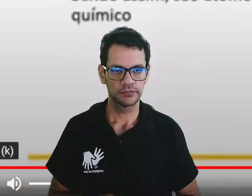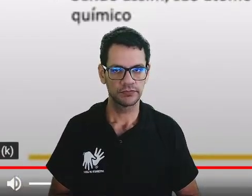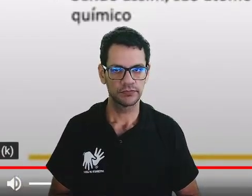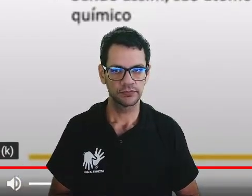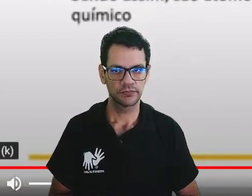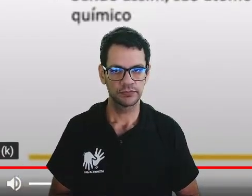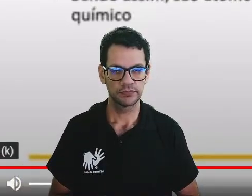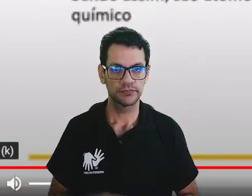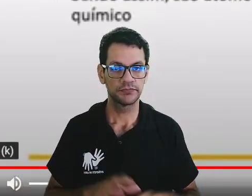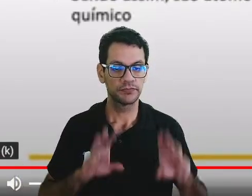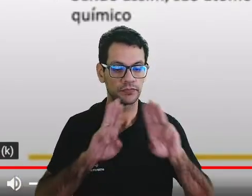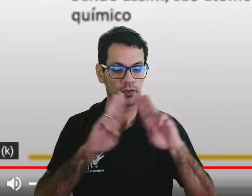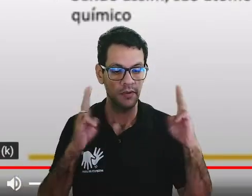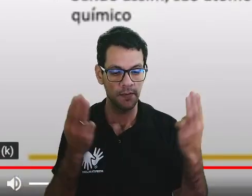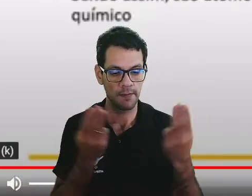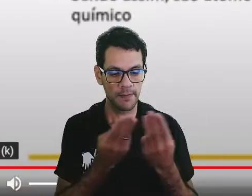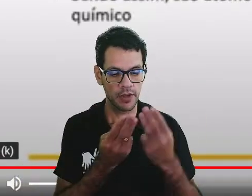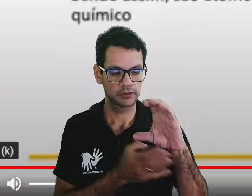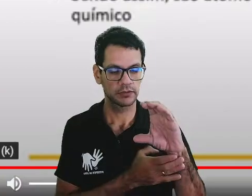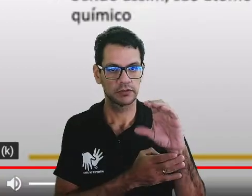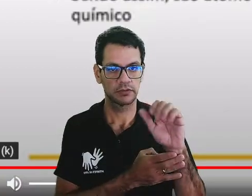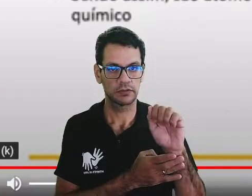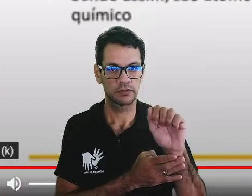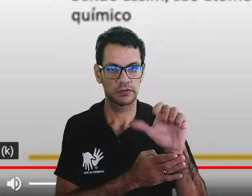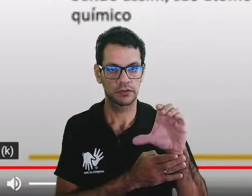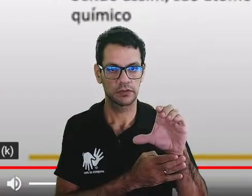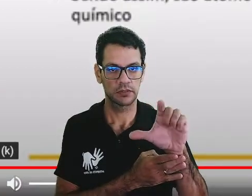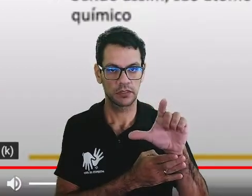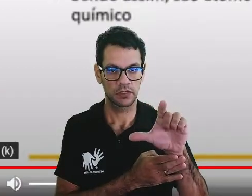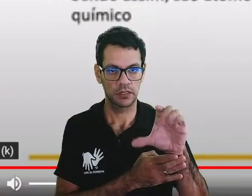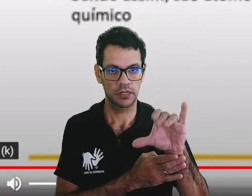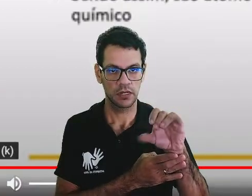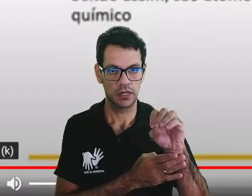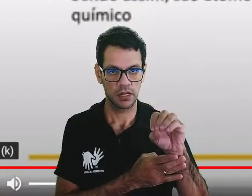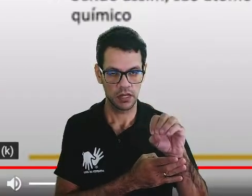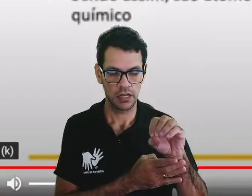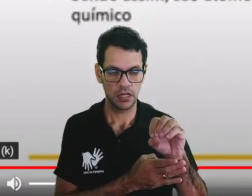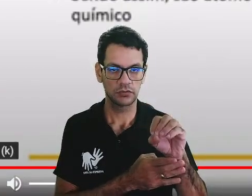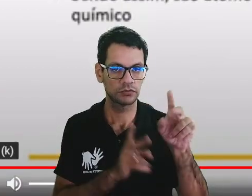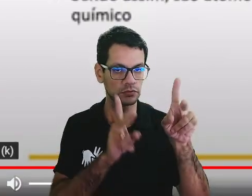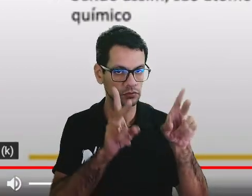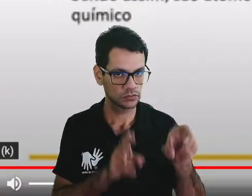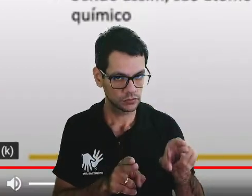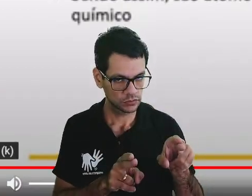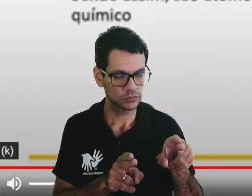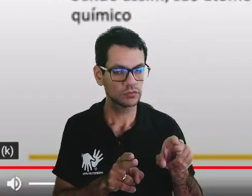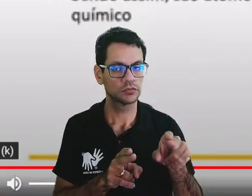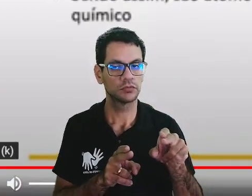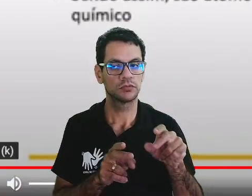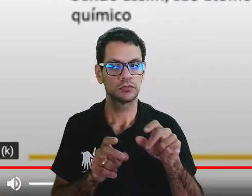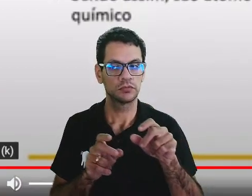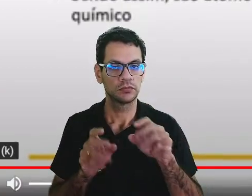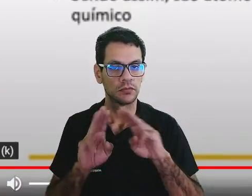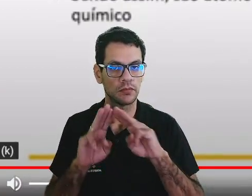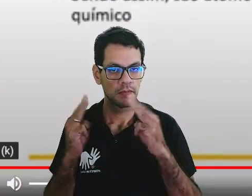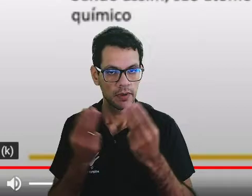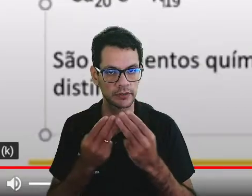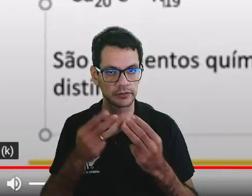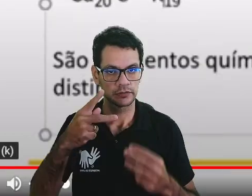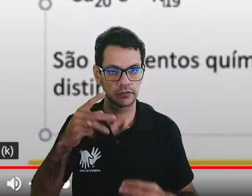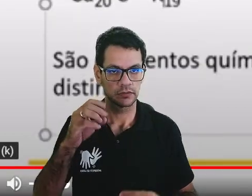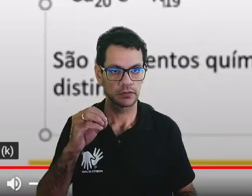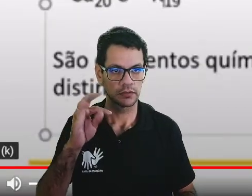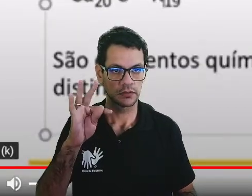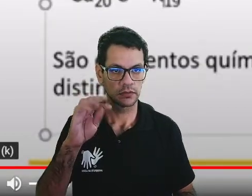Então, a massa do cálcio é igual à massa do potássio, por isso eles são chamados isóbaros, né? Vou aproveitar